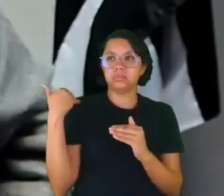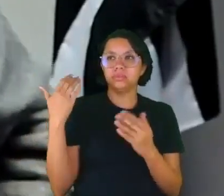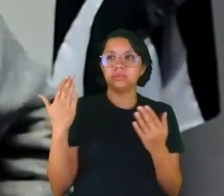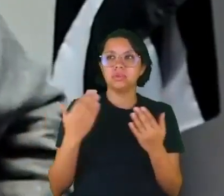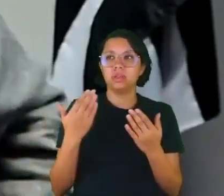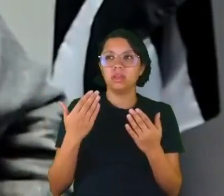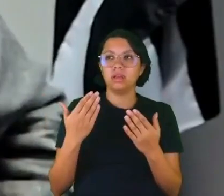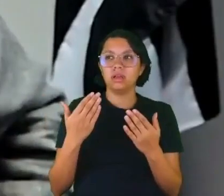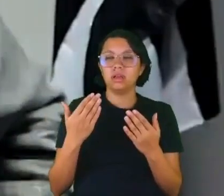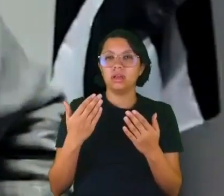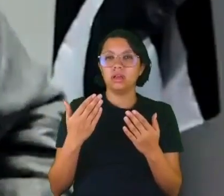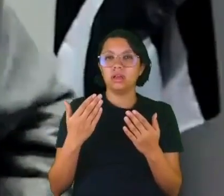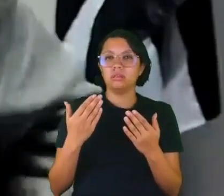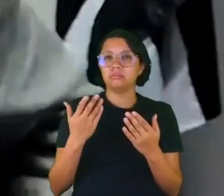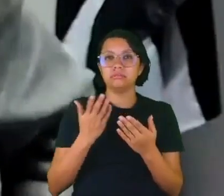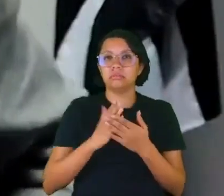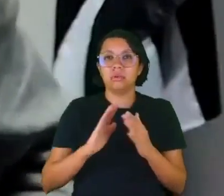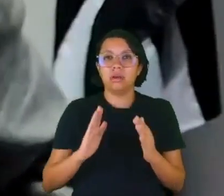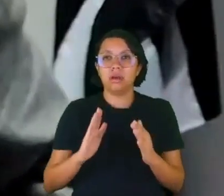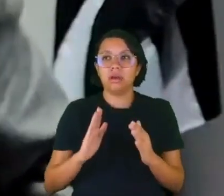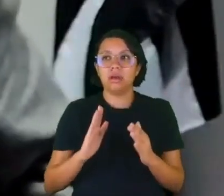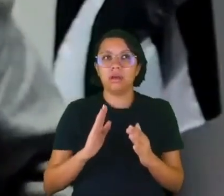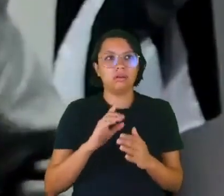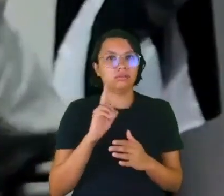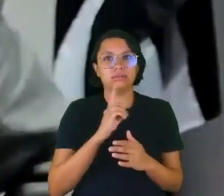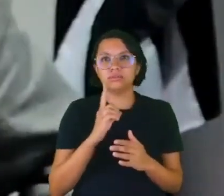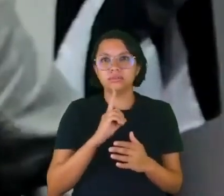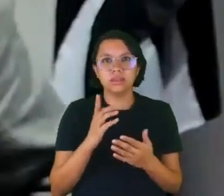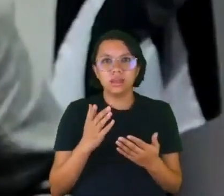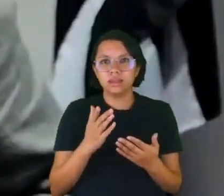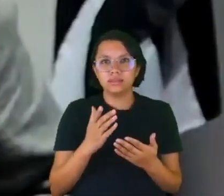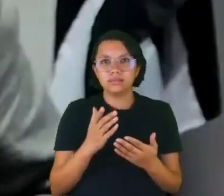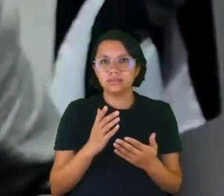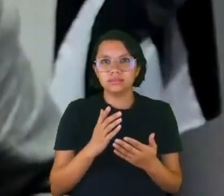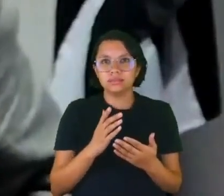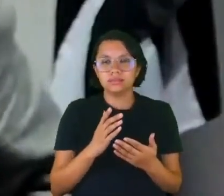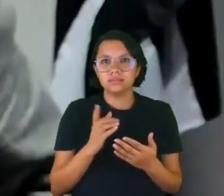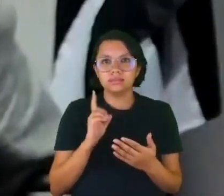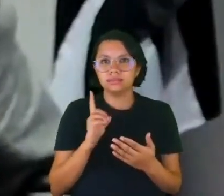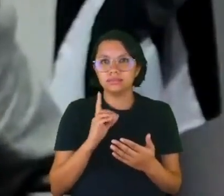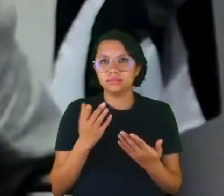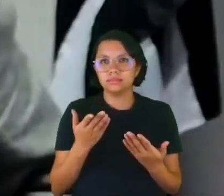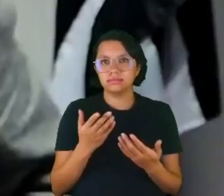está prescrito. Não, não está. Não está prescrito. Né?